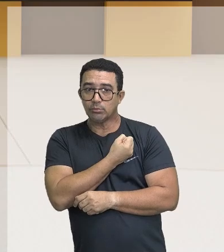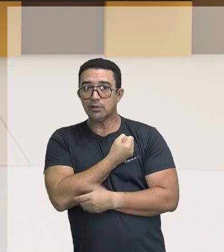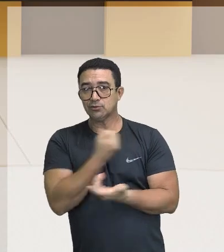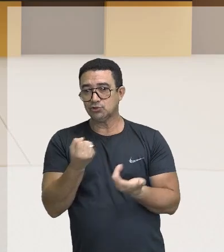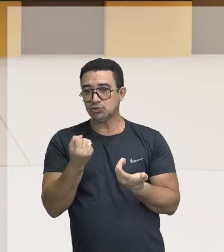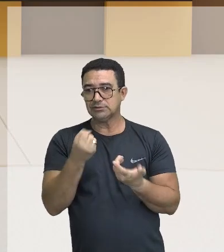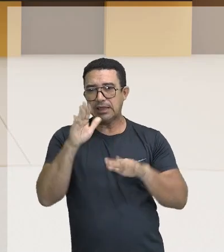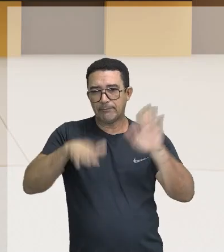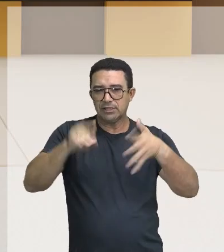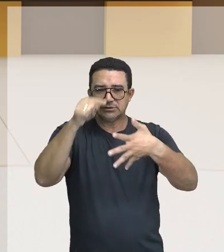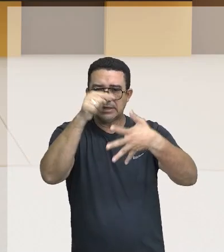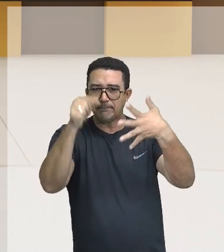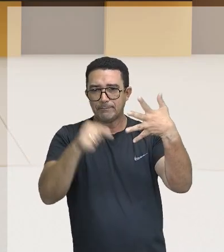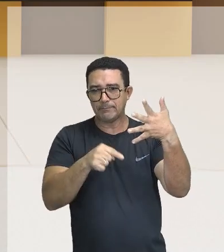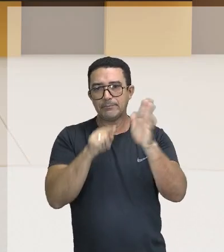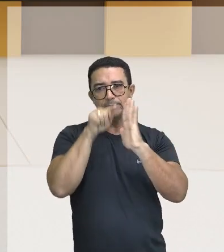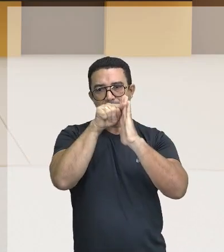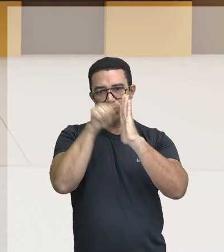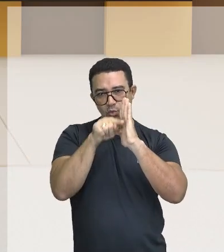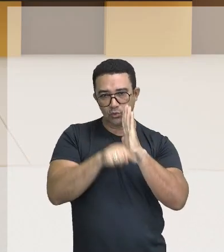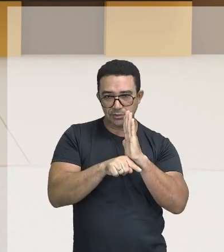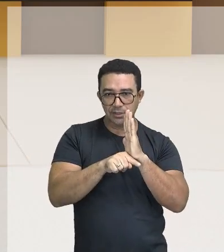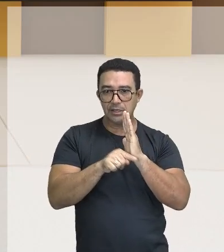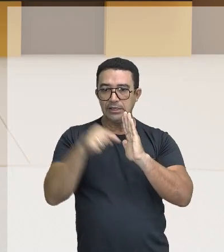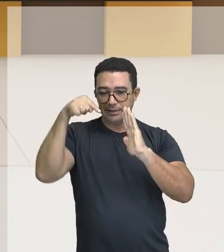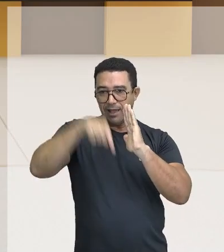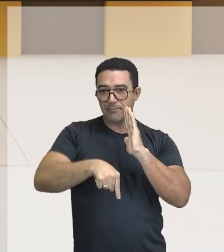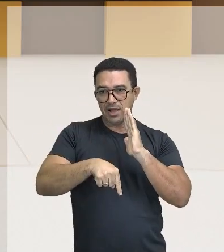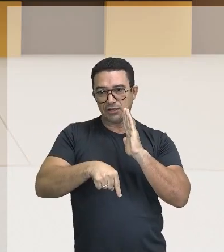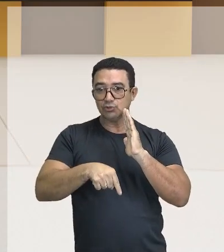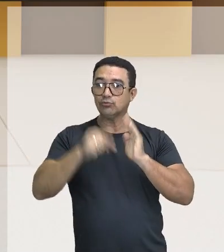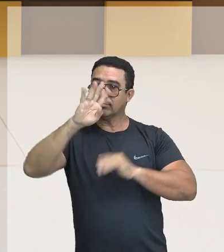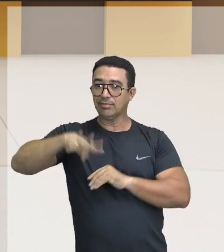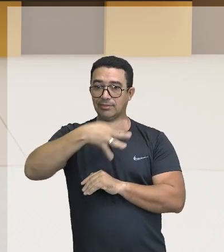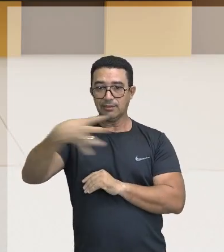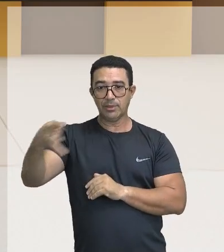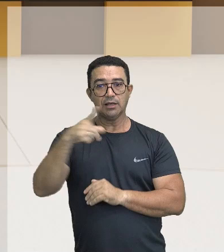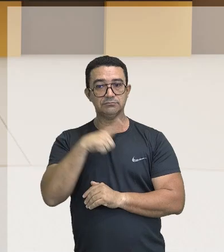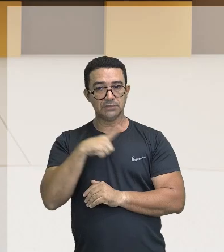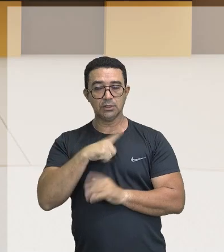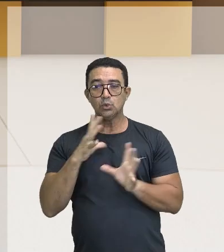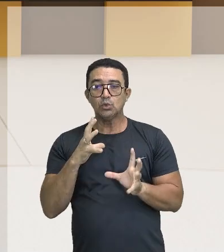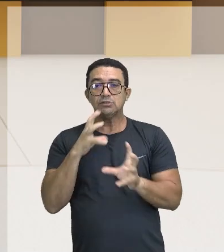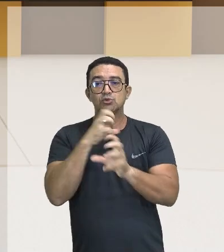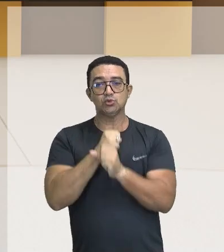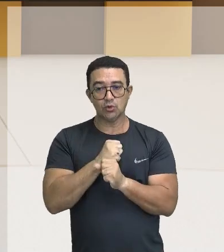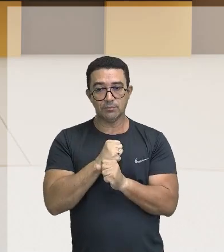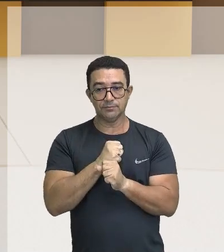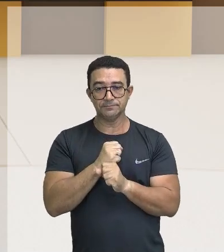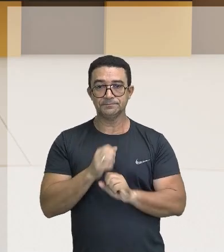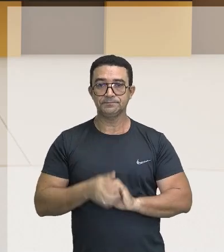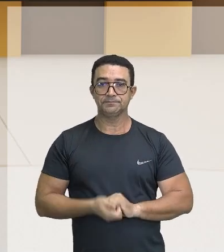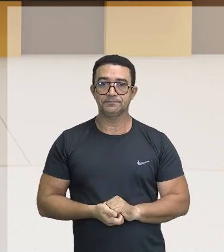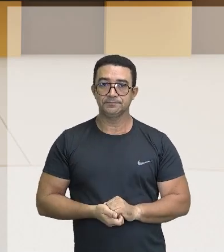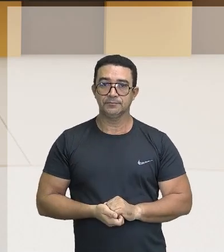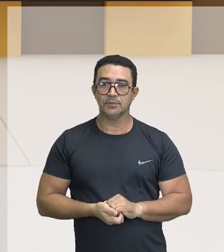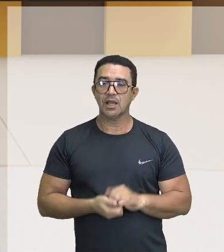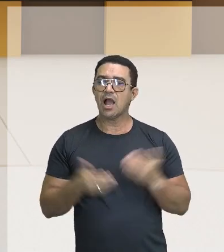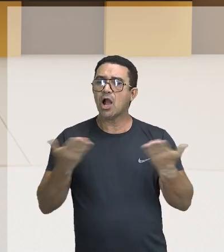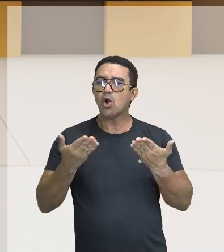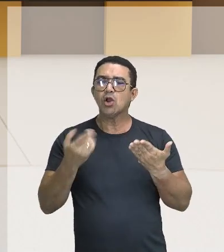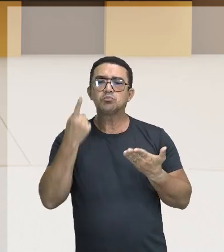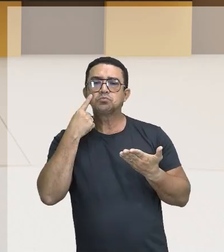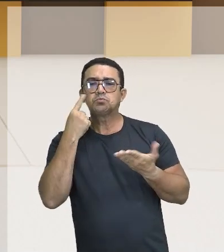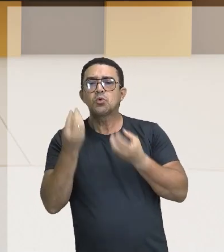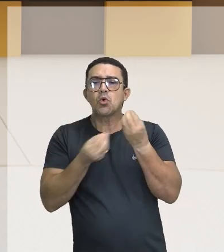determinada variável e lá abaixo, no final da tabela, geralmente a gente tem esse total. Vamos ver agora como que a gente vai